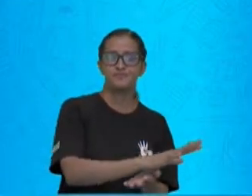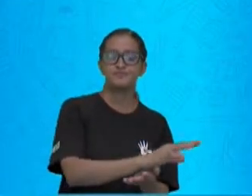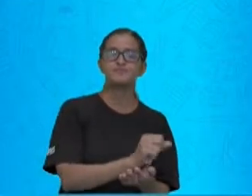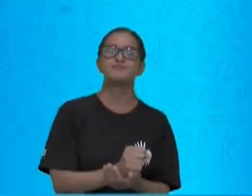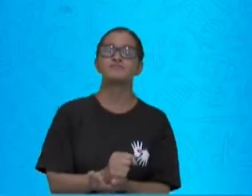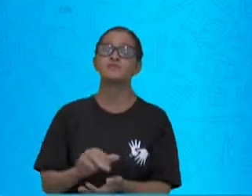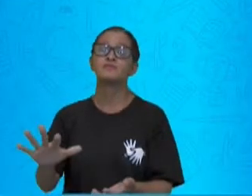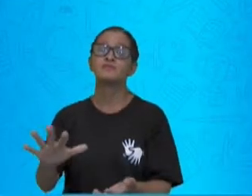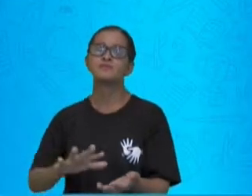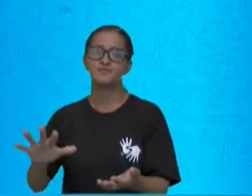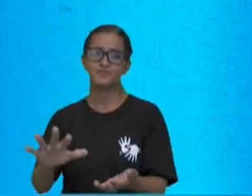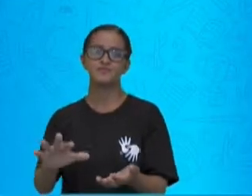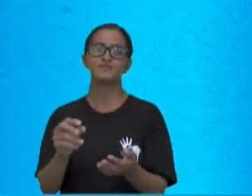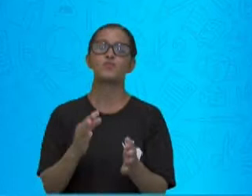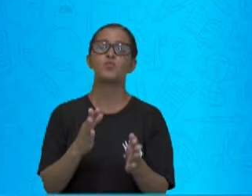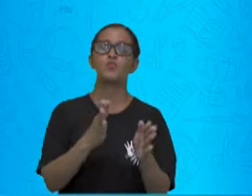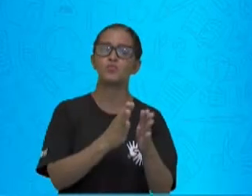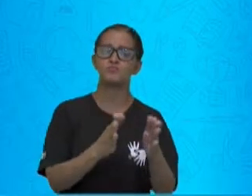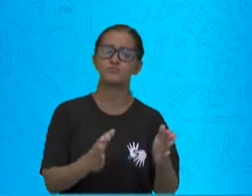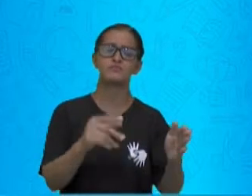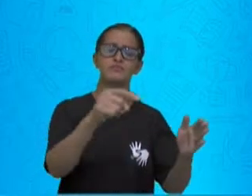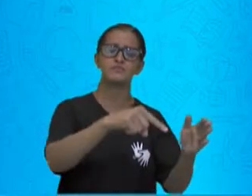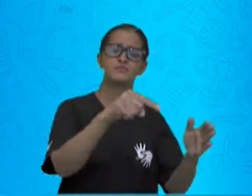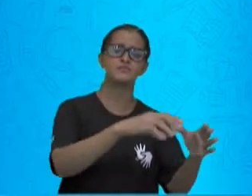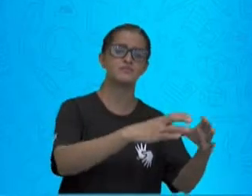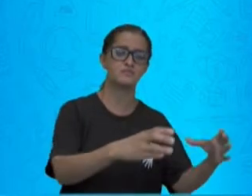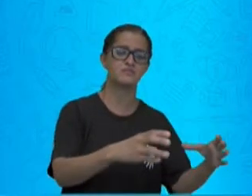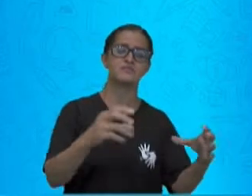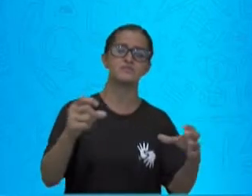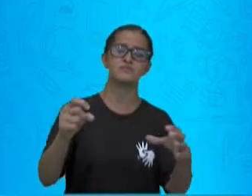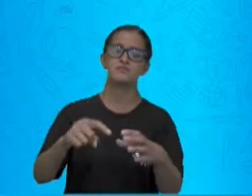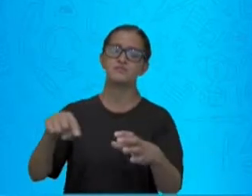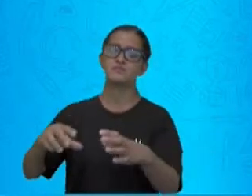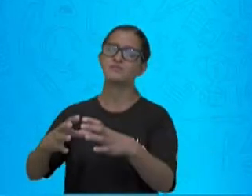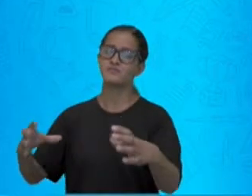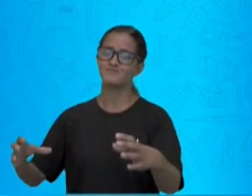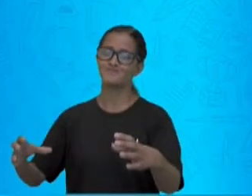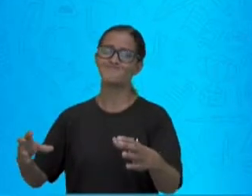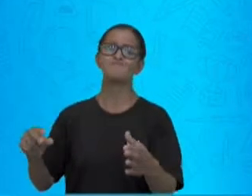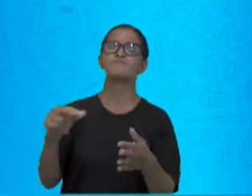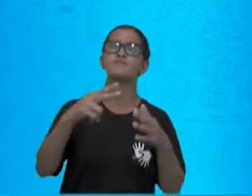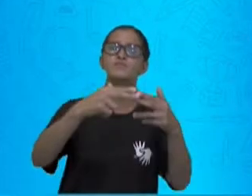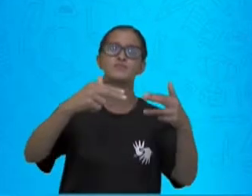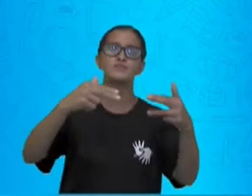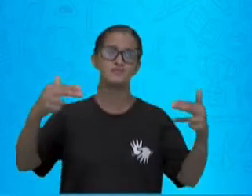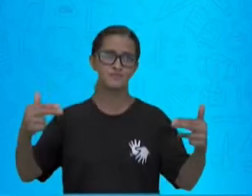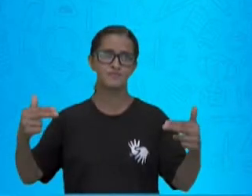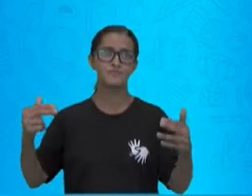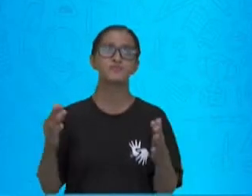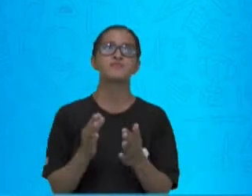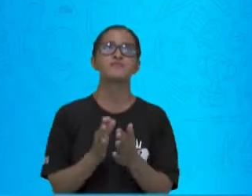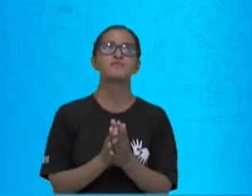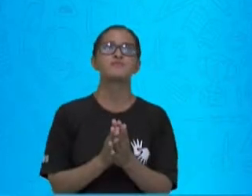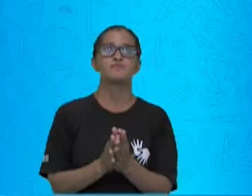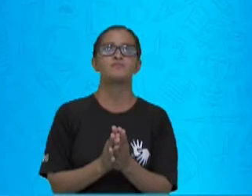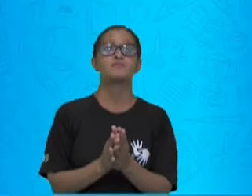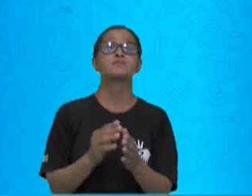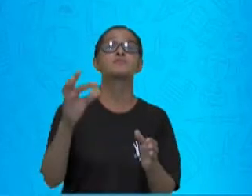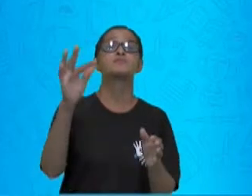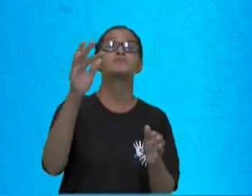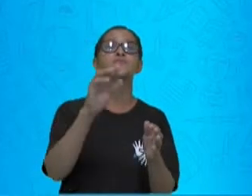administrativa é a forma de se dividir o território de um país em diversas partes. Essas partes são chamadas